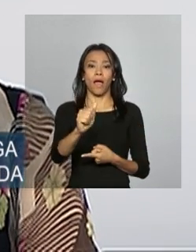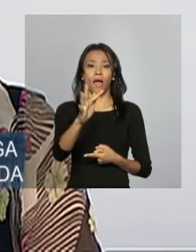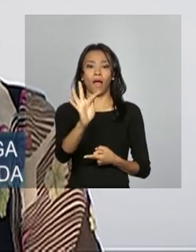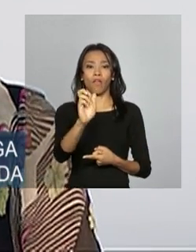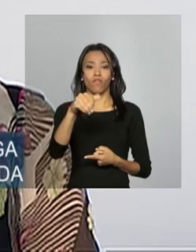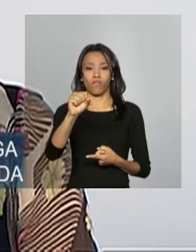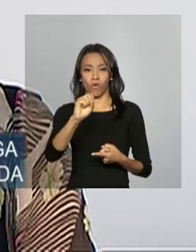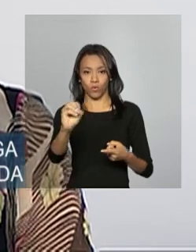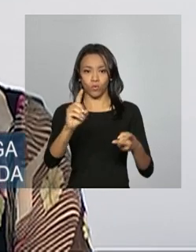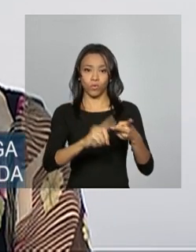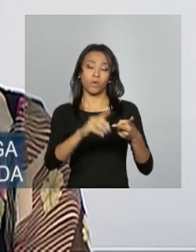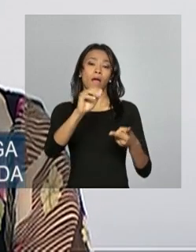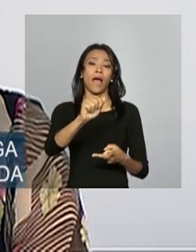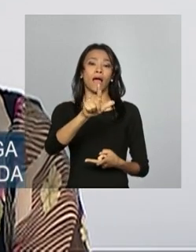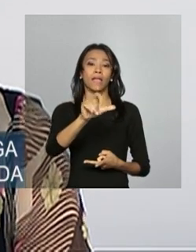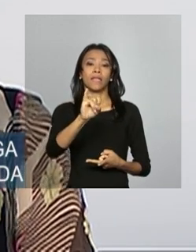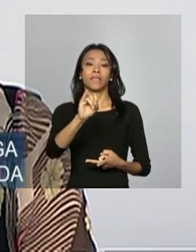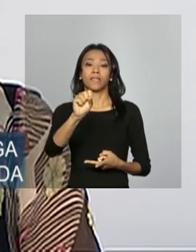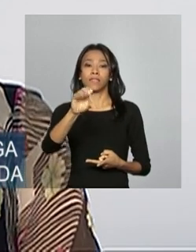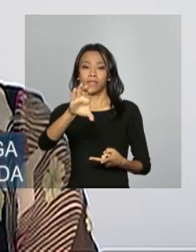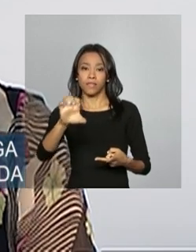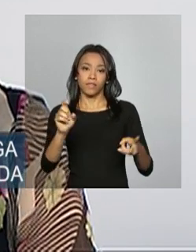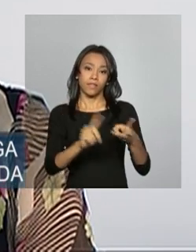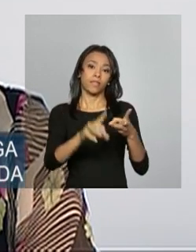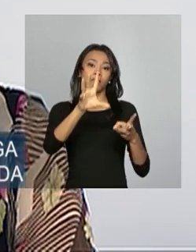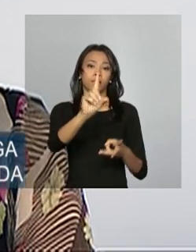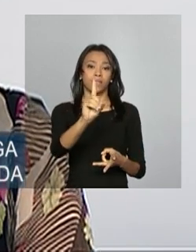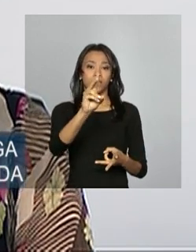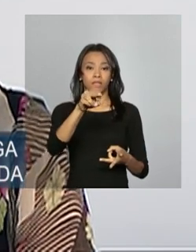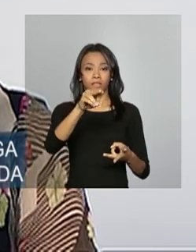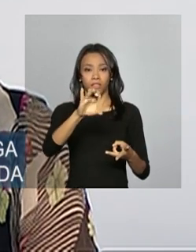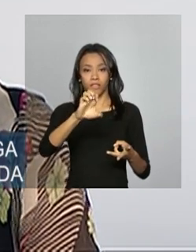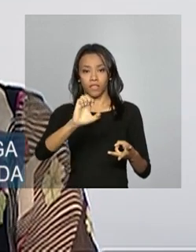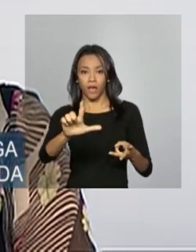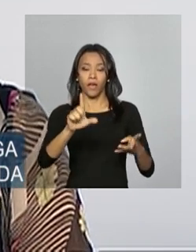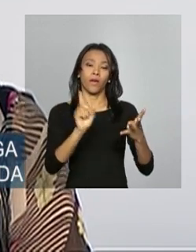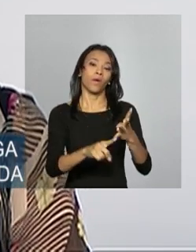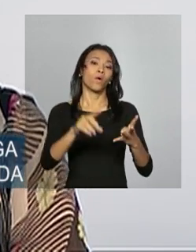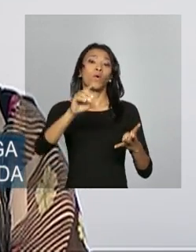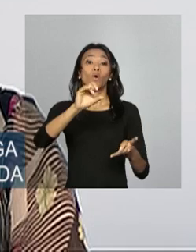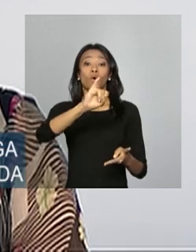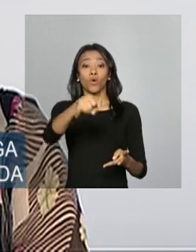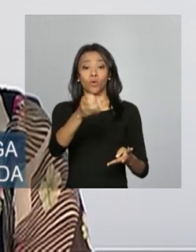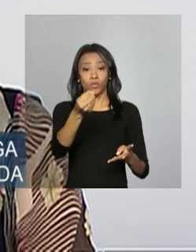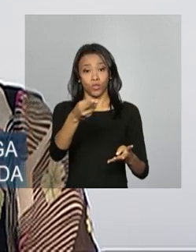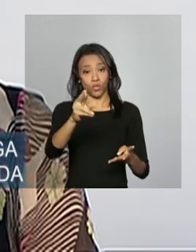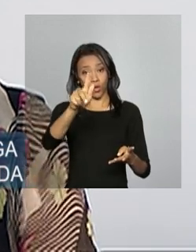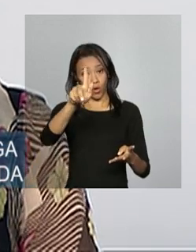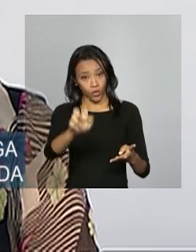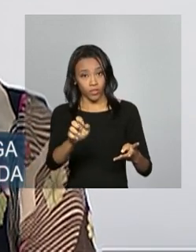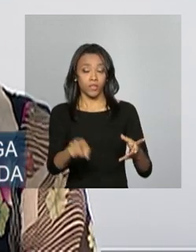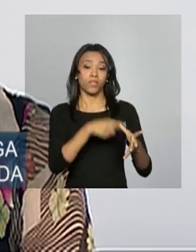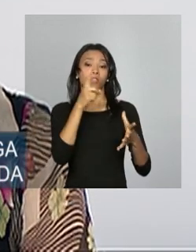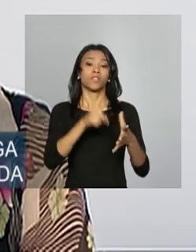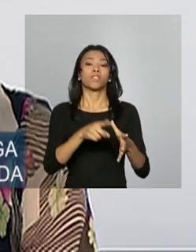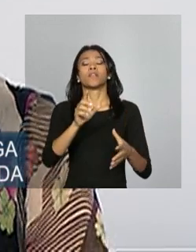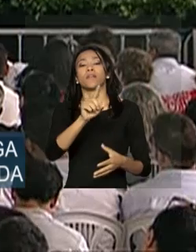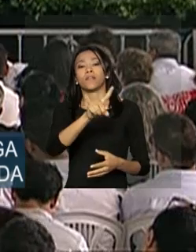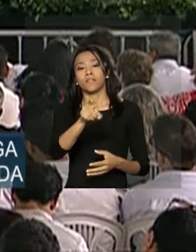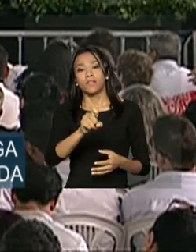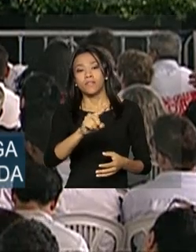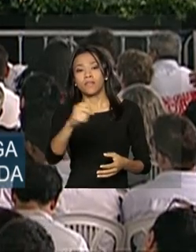Florence, à Alice Portugal, ao Daniel Almeida, ao Jorge Sola, ao Zé